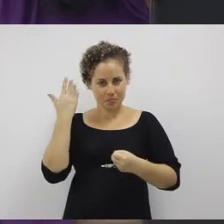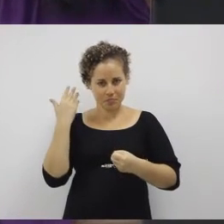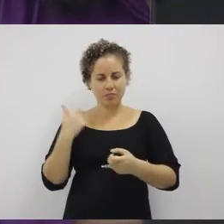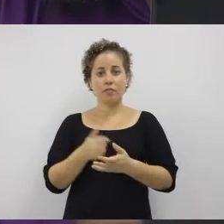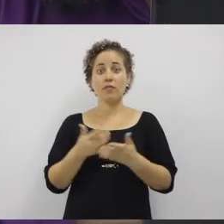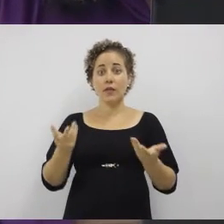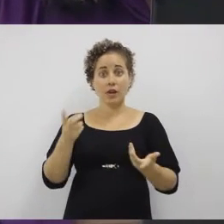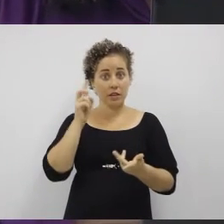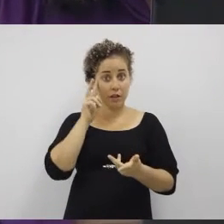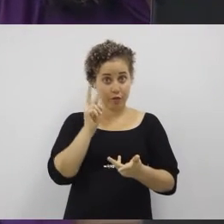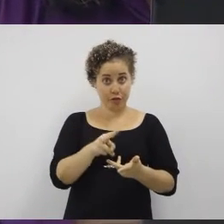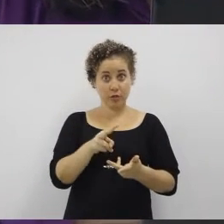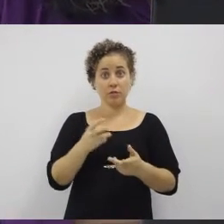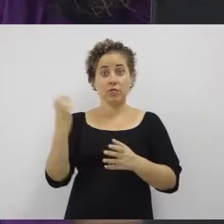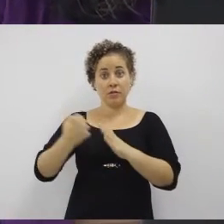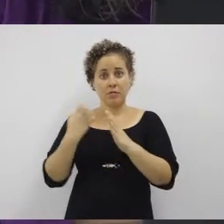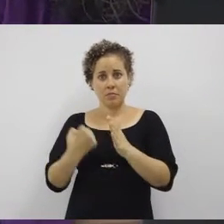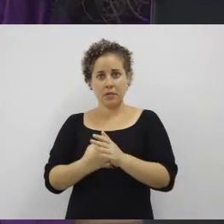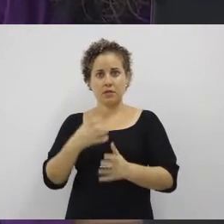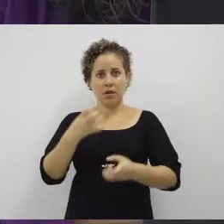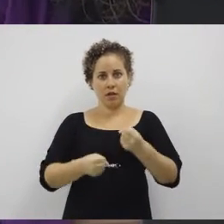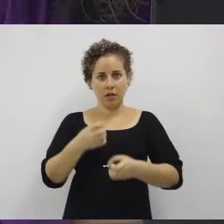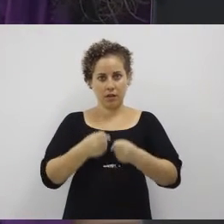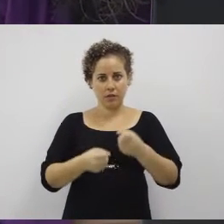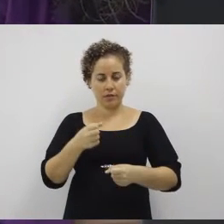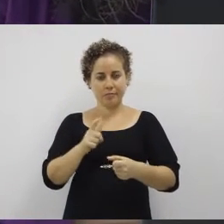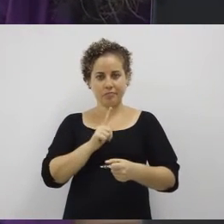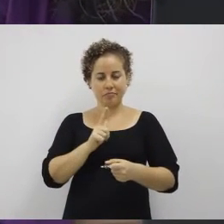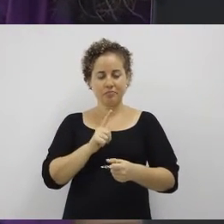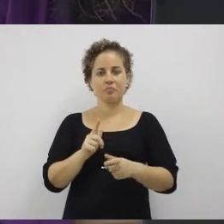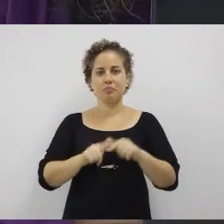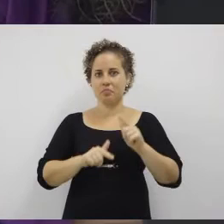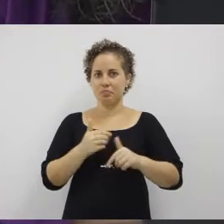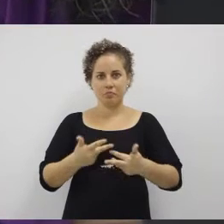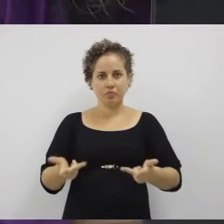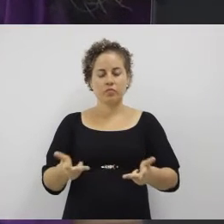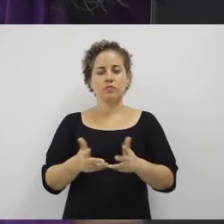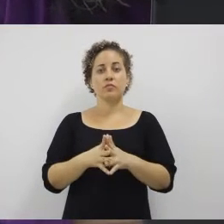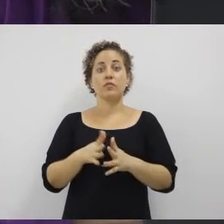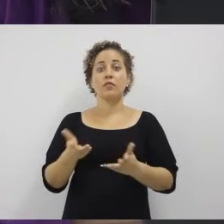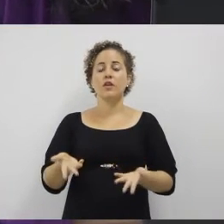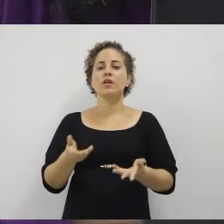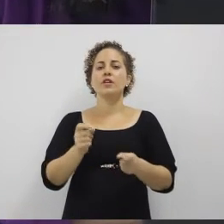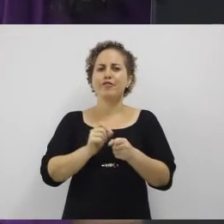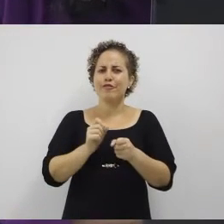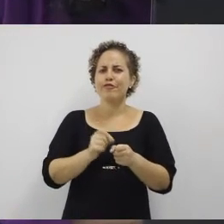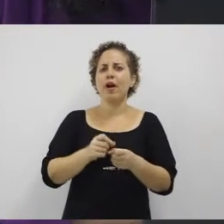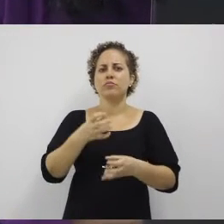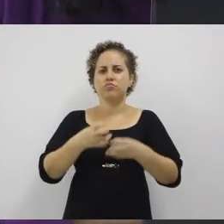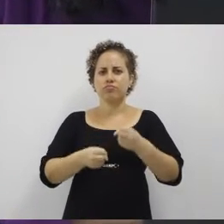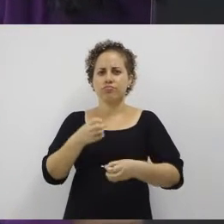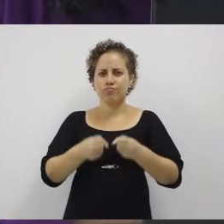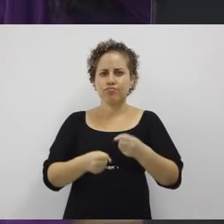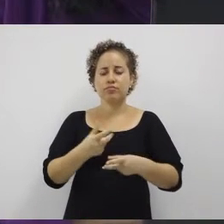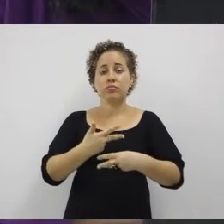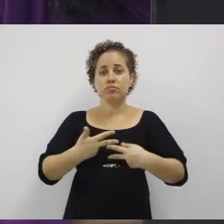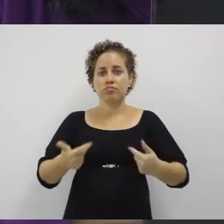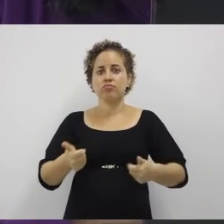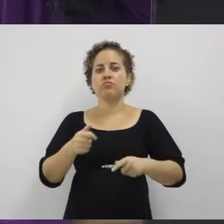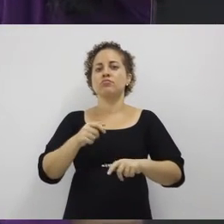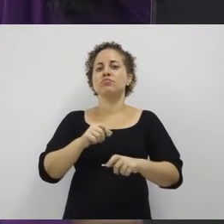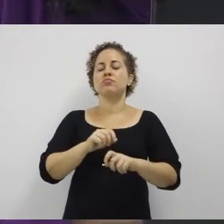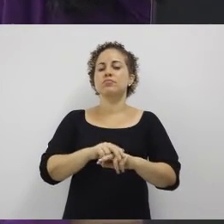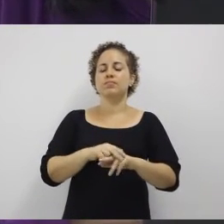a imagem dessa fábrica de laticínios. Digamos que eles façam o processamento dos laticínios e também sejam